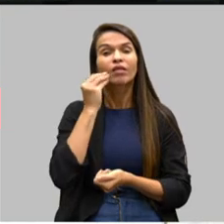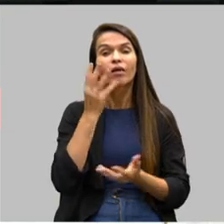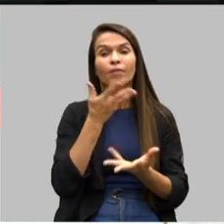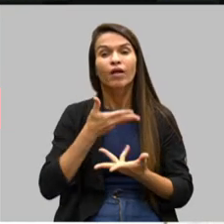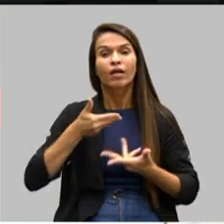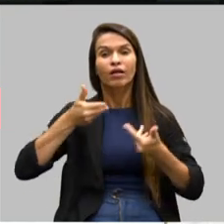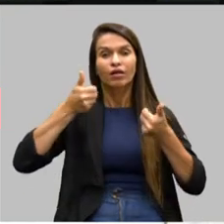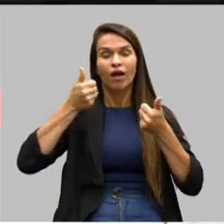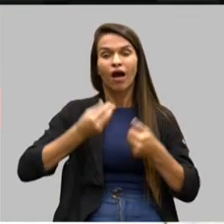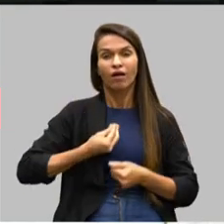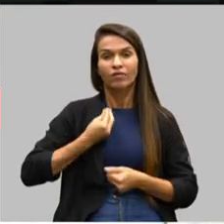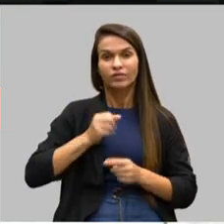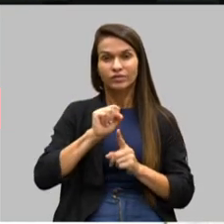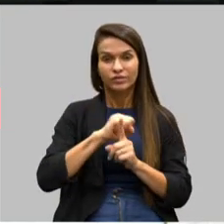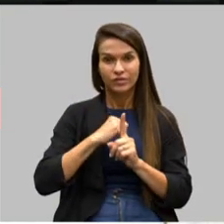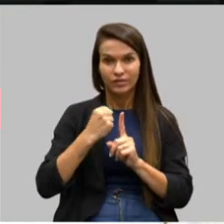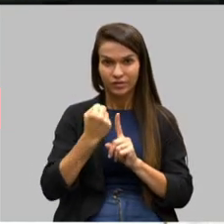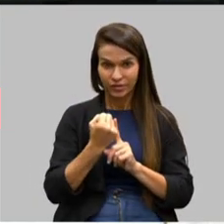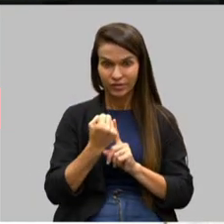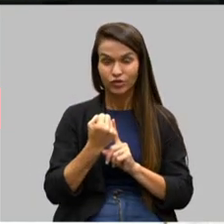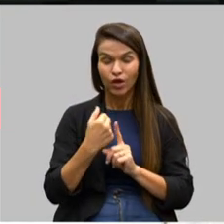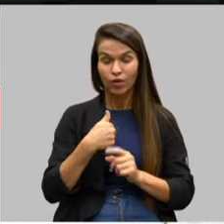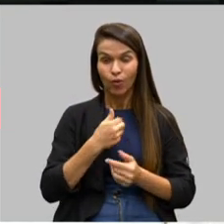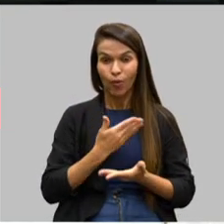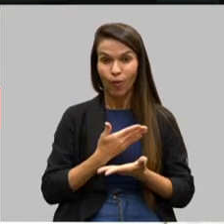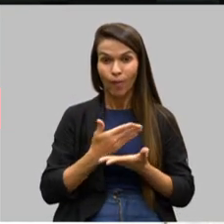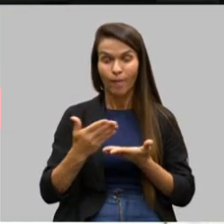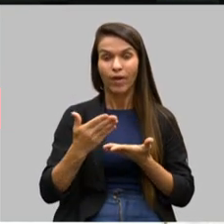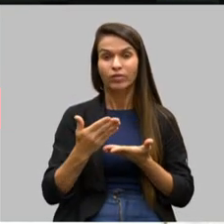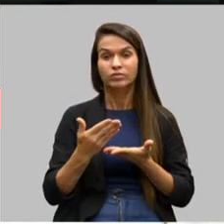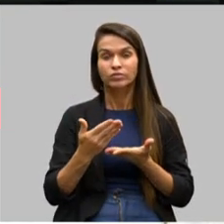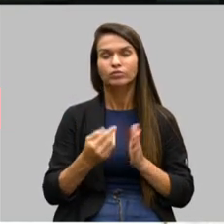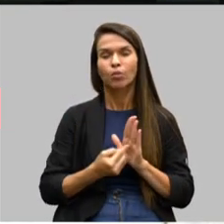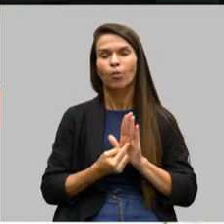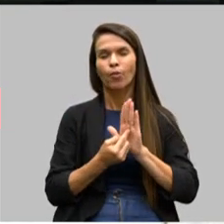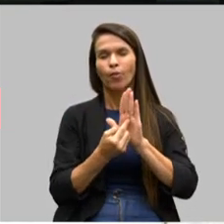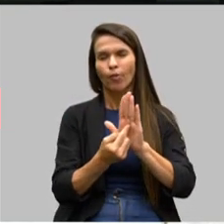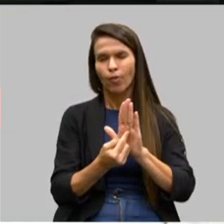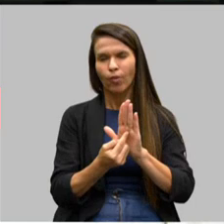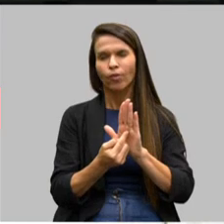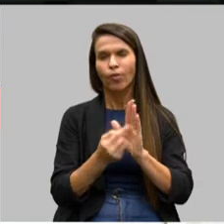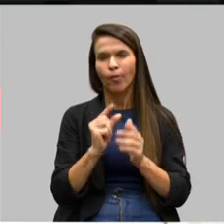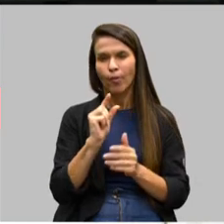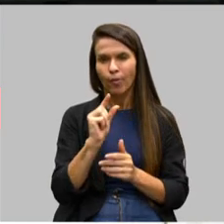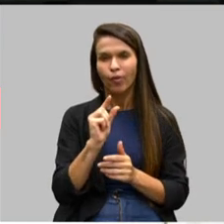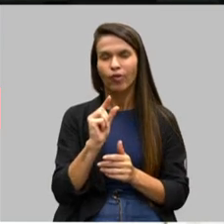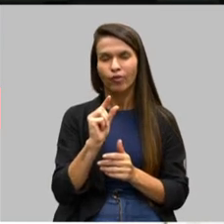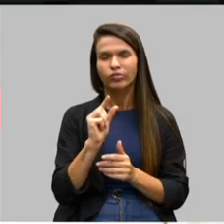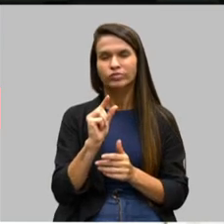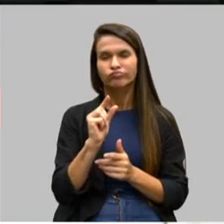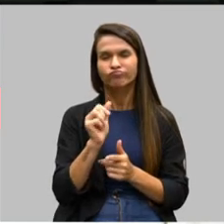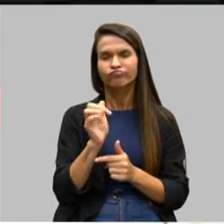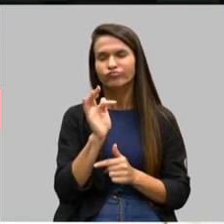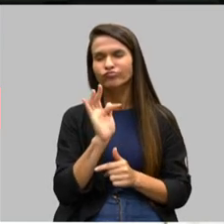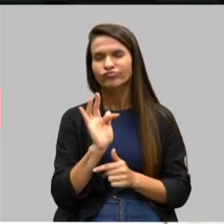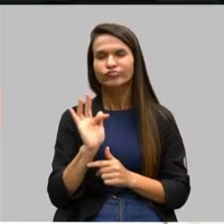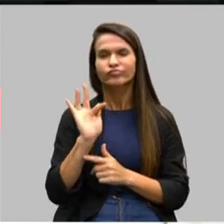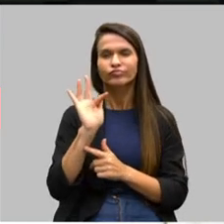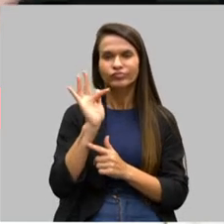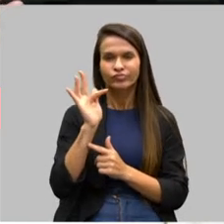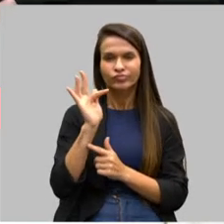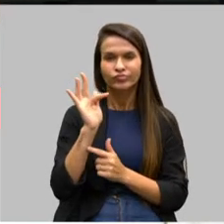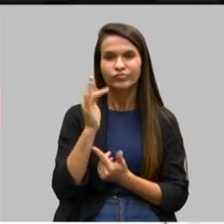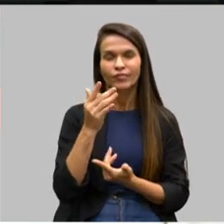da sociedade. Eu começo introduzindo um pouco da física das mudanças climáticas. Quando